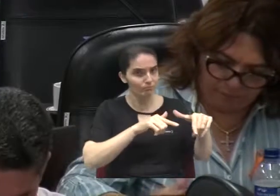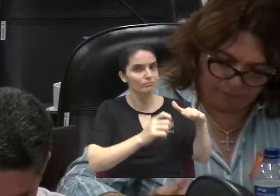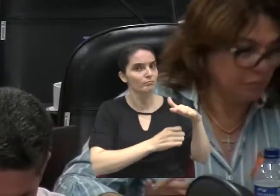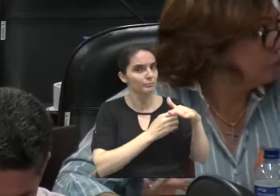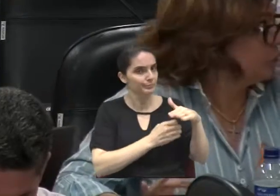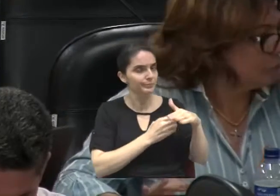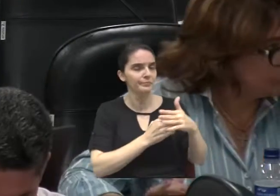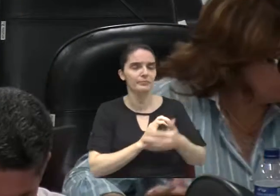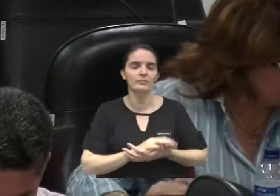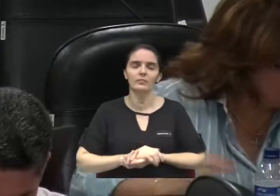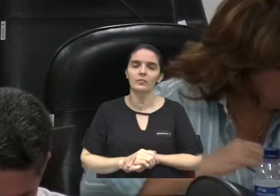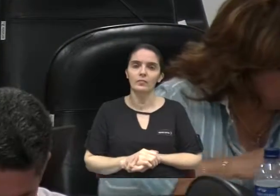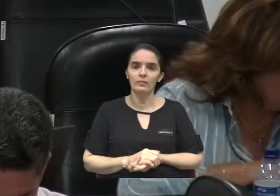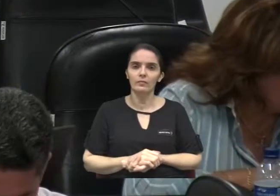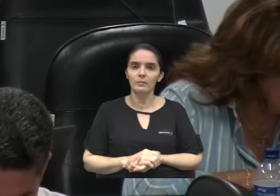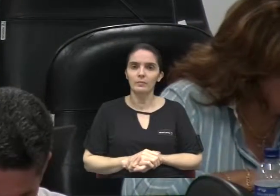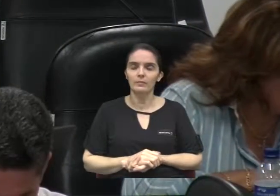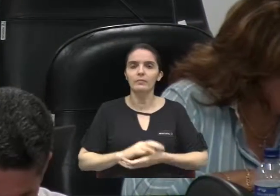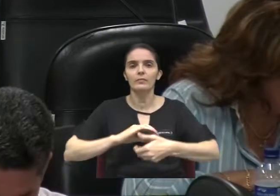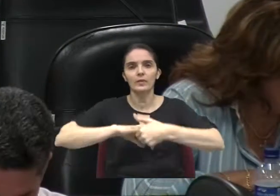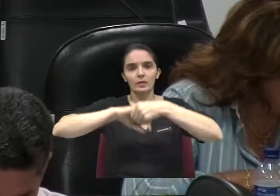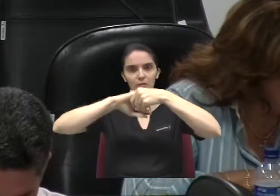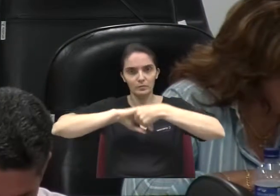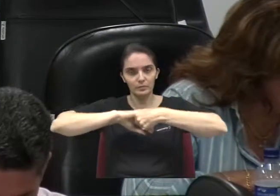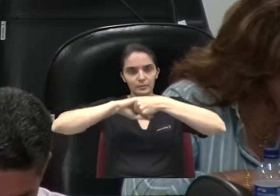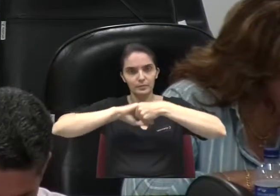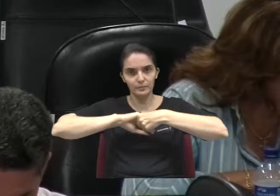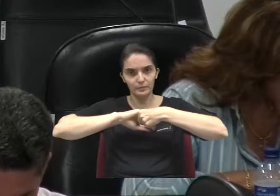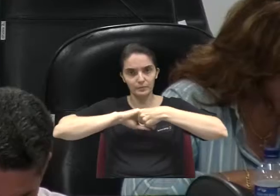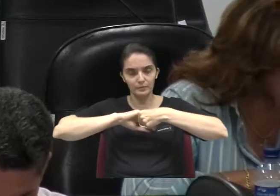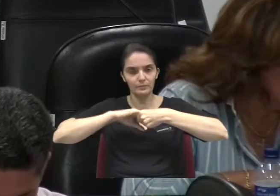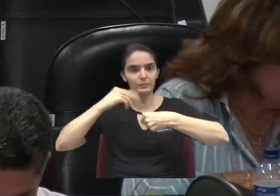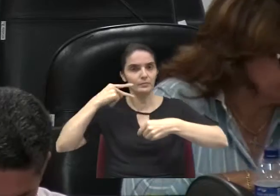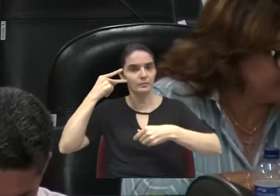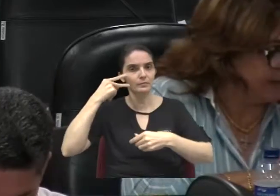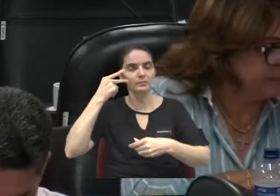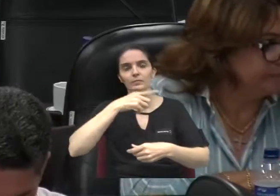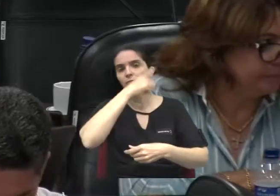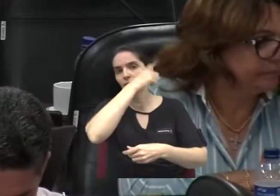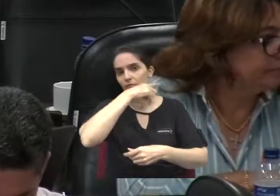Parabenizo a minha colega de partido, vereadora doutora Mayra Costa,